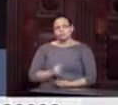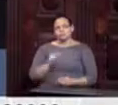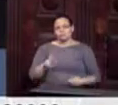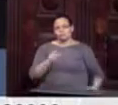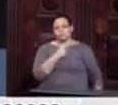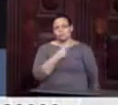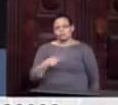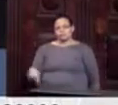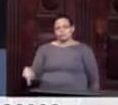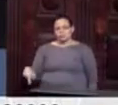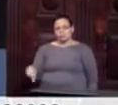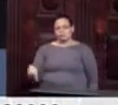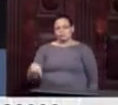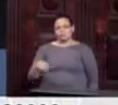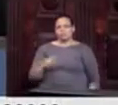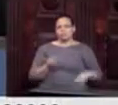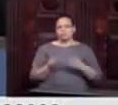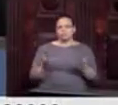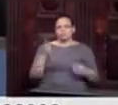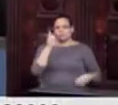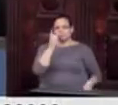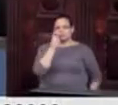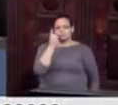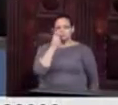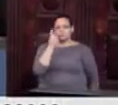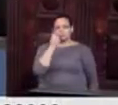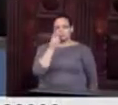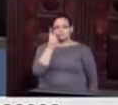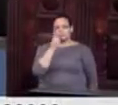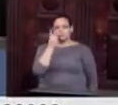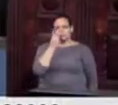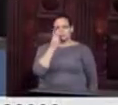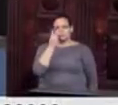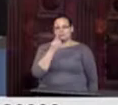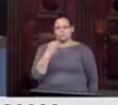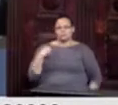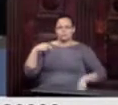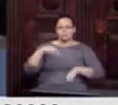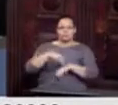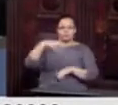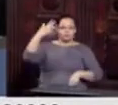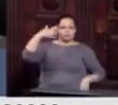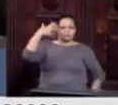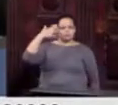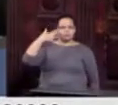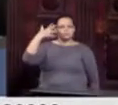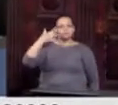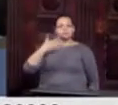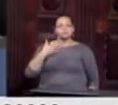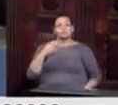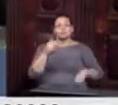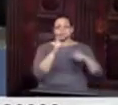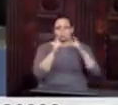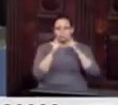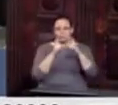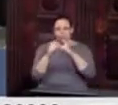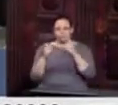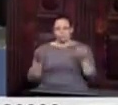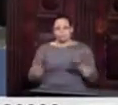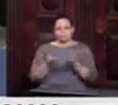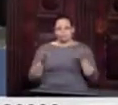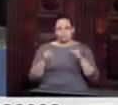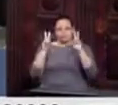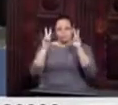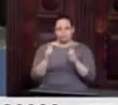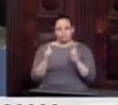Senhor presidente, senhoras e senhores deputados, subo a essa tribuna para discutir hoje